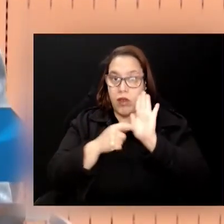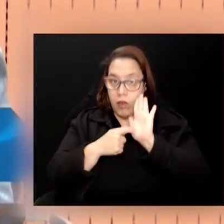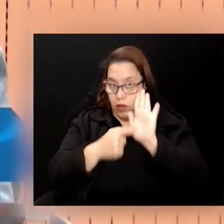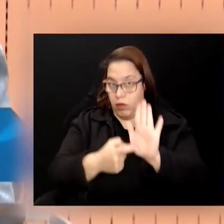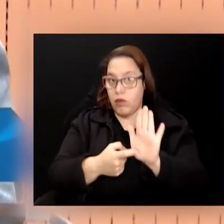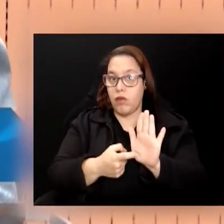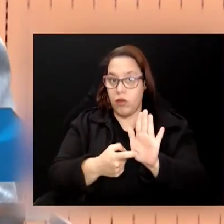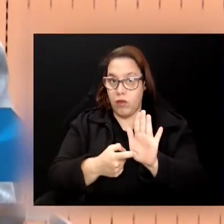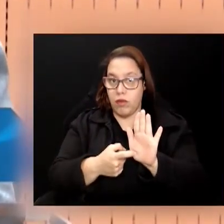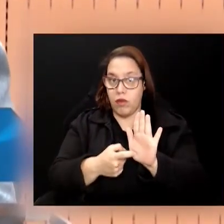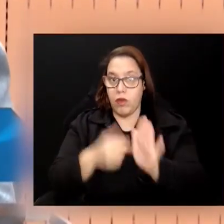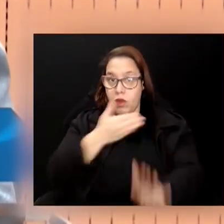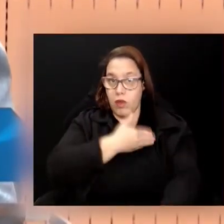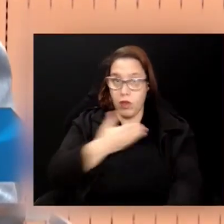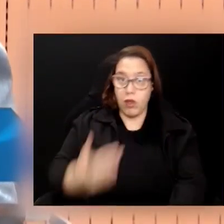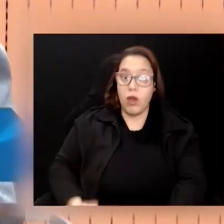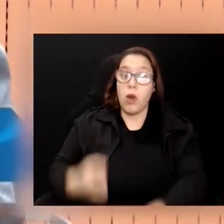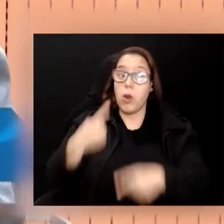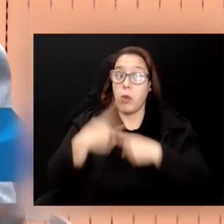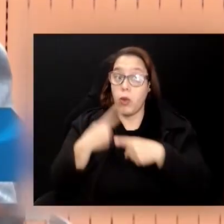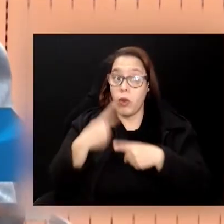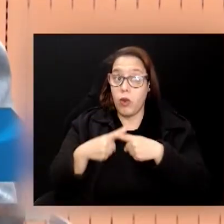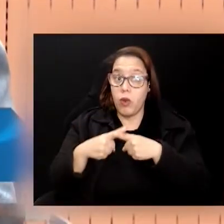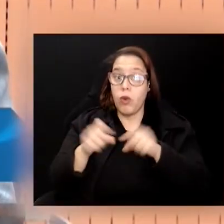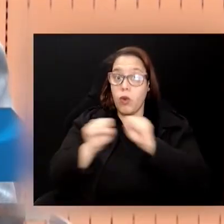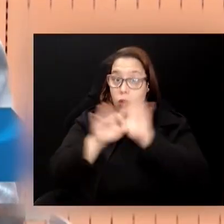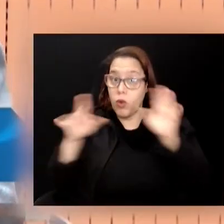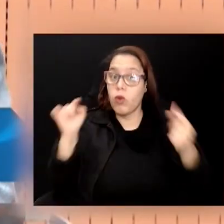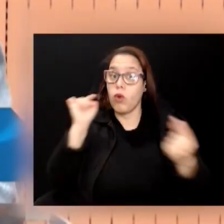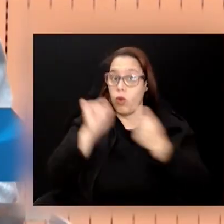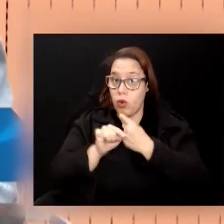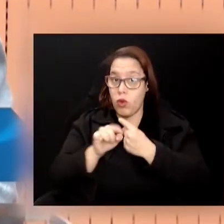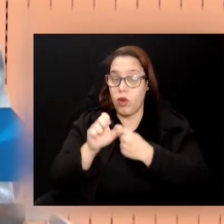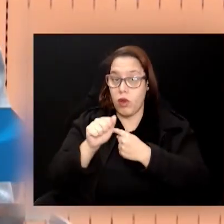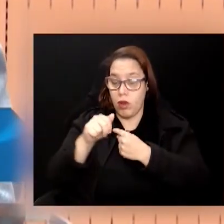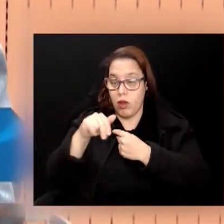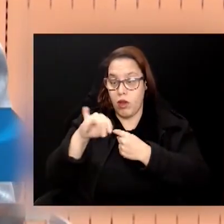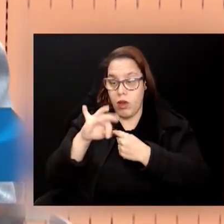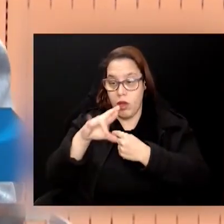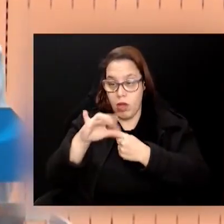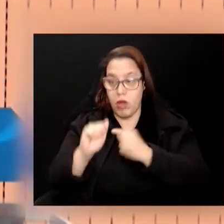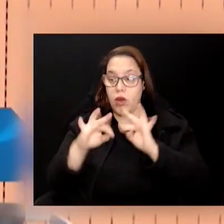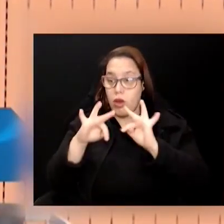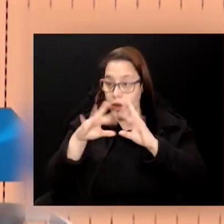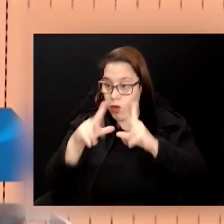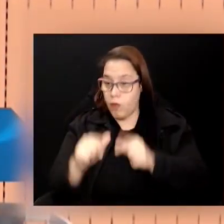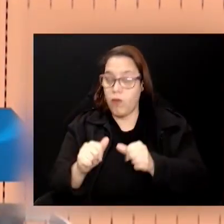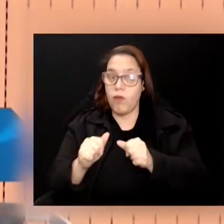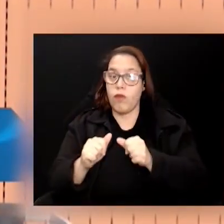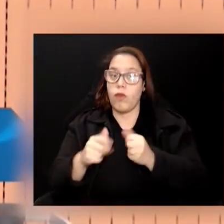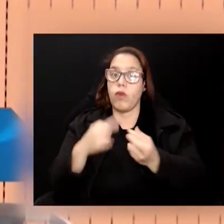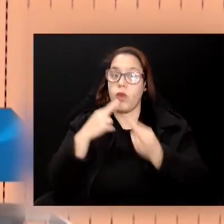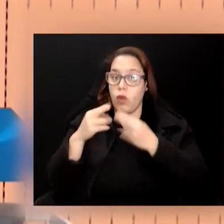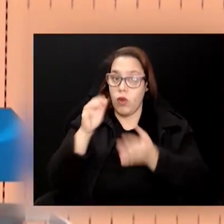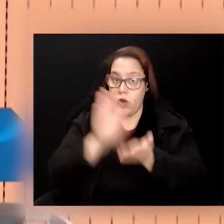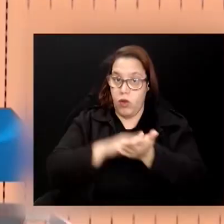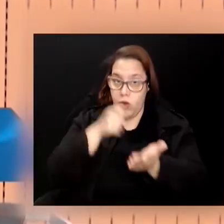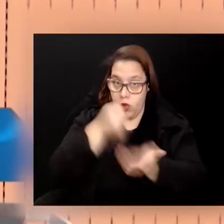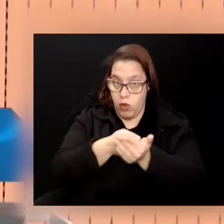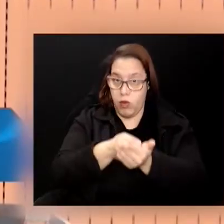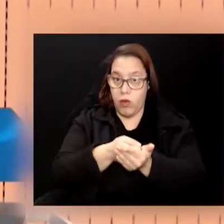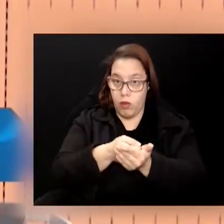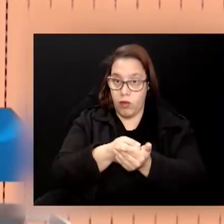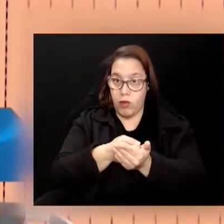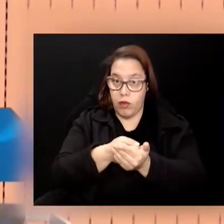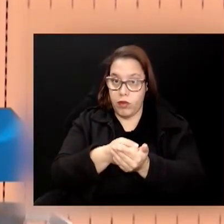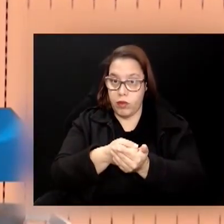governo. Por quê? Claro que eu sou contra a anistia de maneira geral, com relação a multas, com relação a